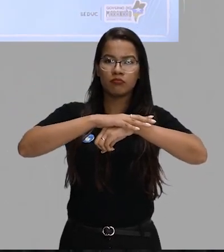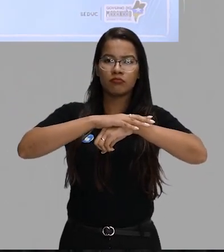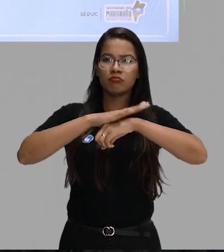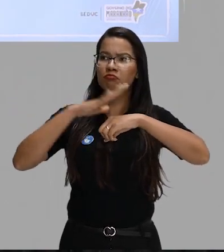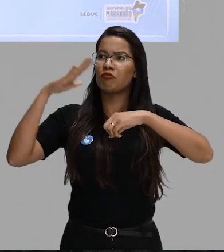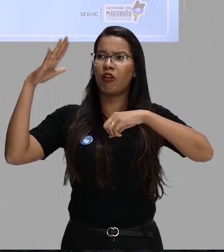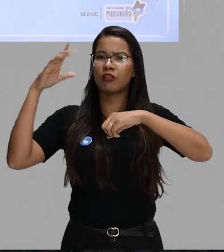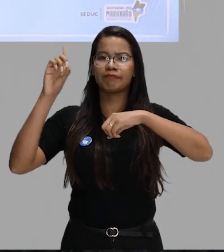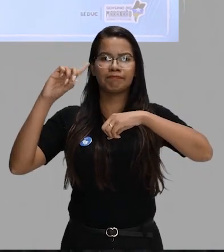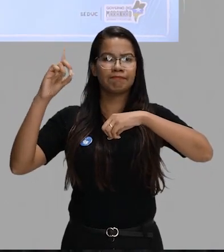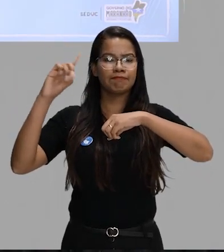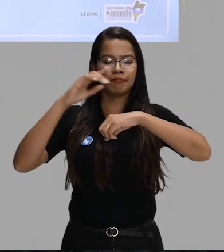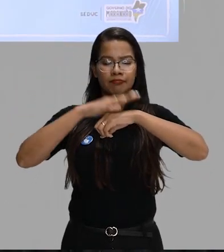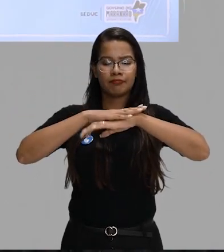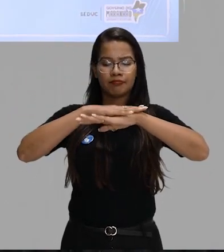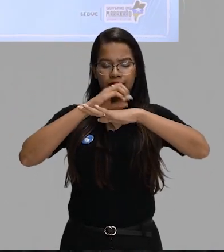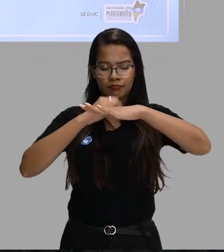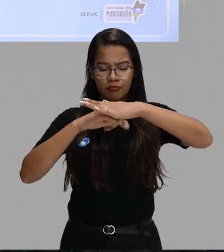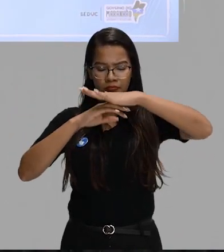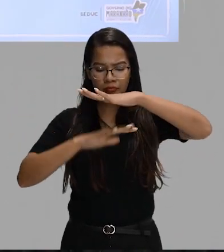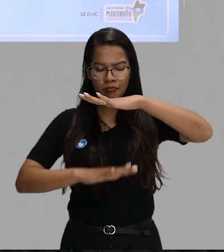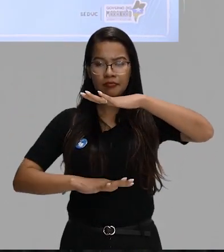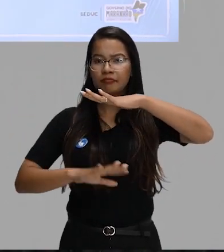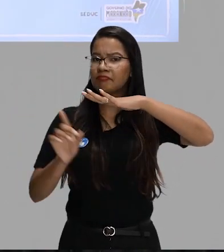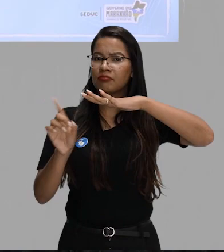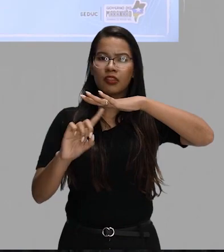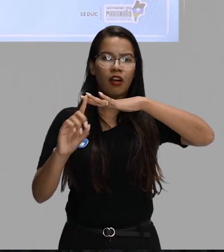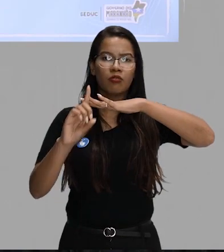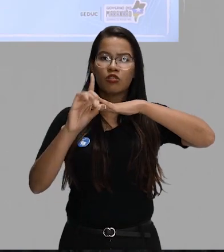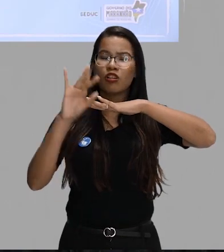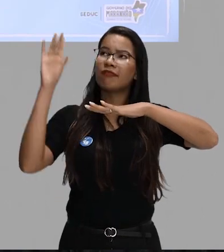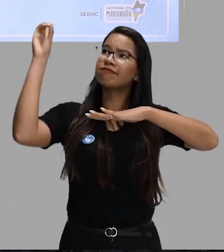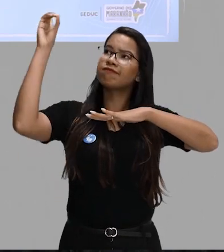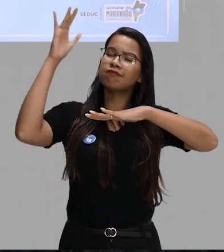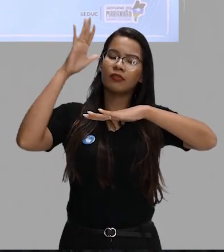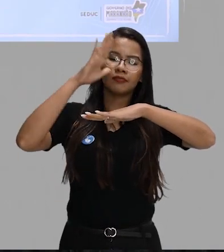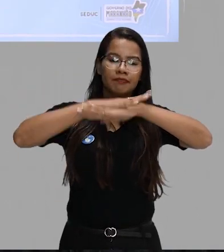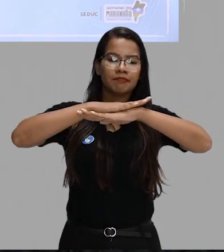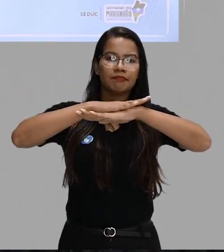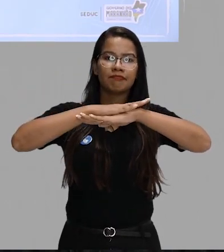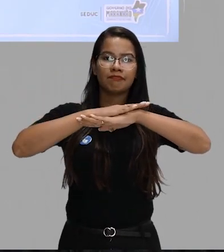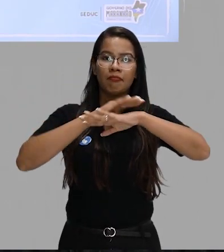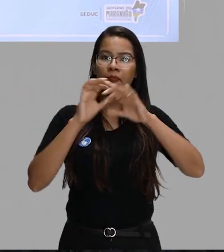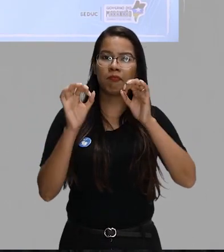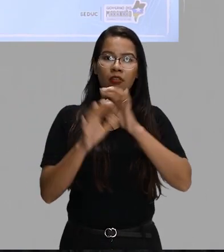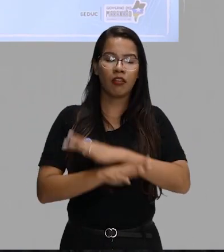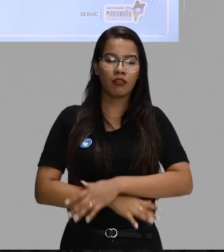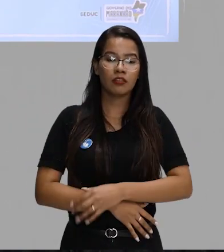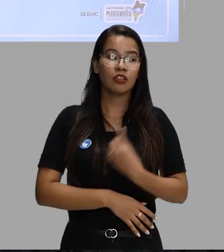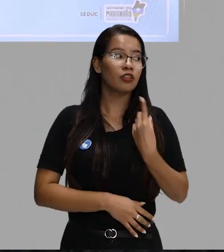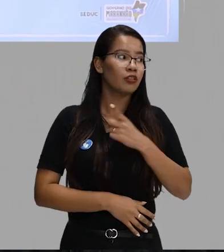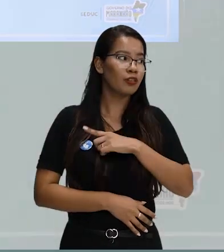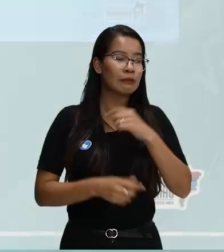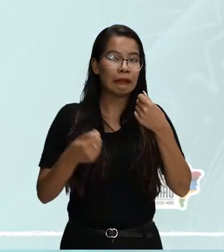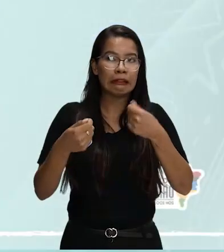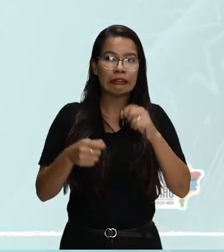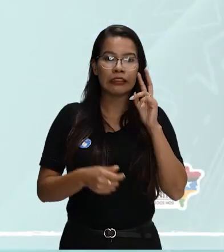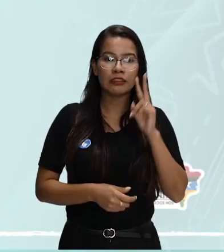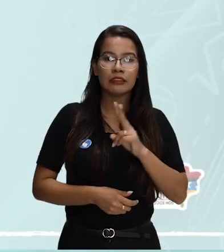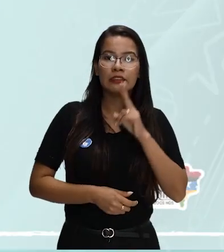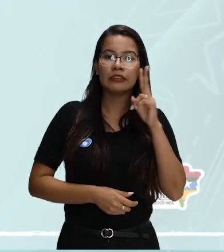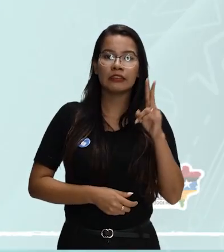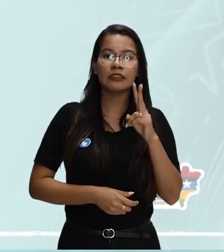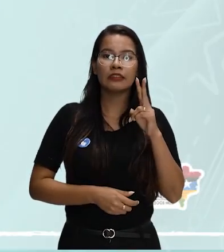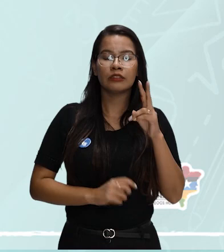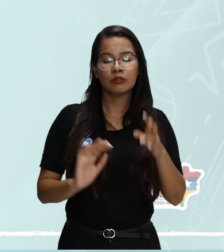conseguimos, né, a gente consegue ver esses fenômenos nos corpos que nós chamamos de corpos negros. Certo? Um